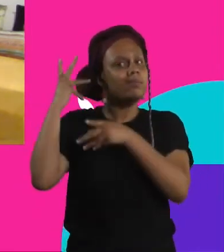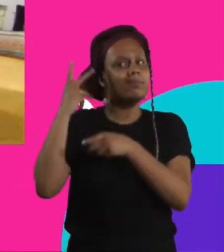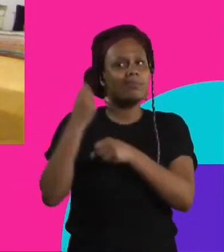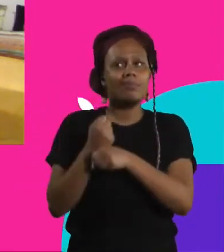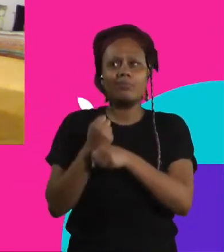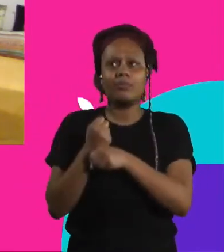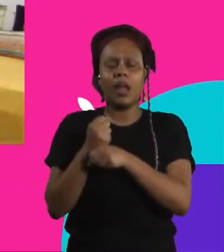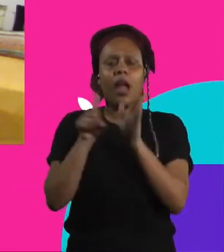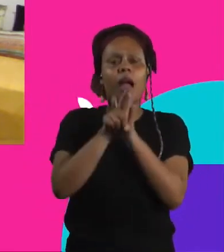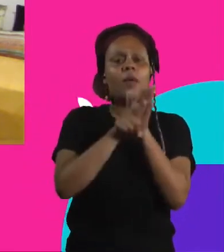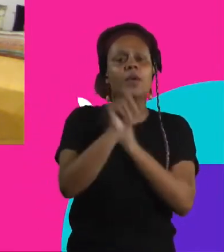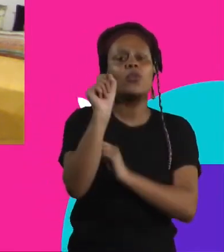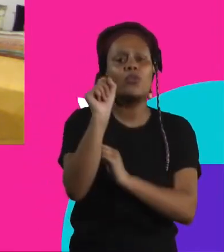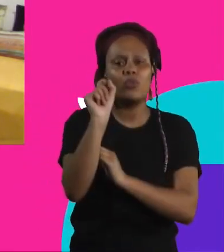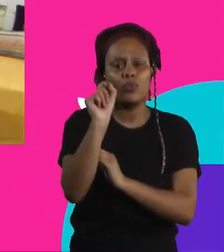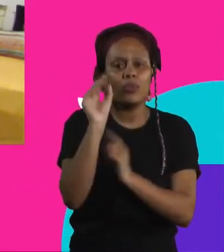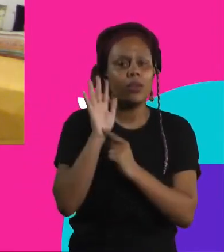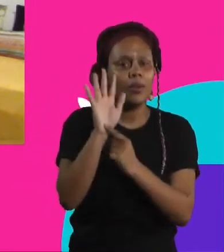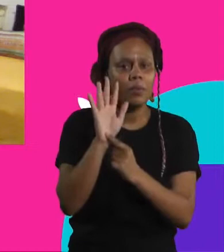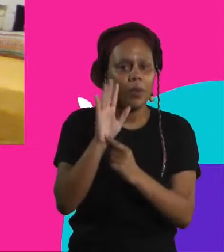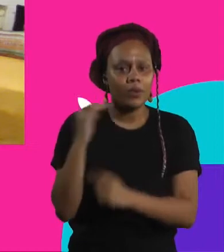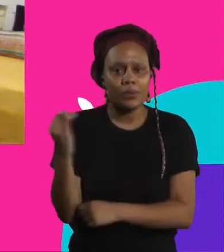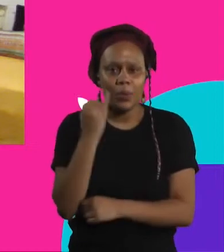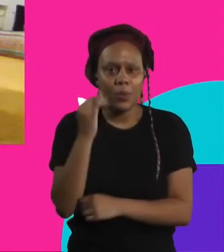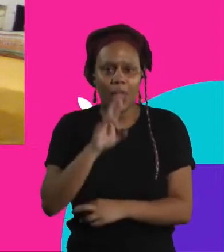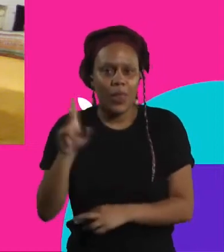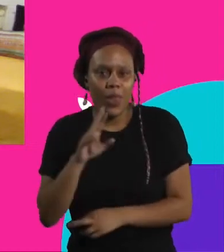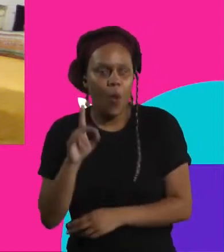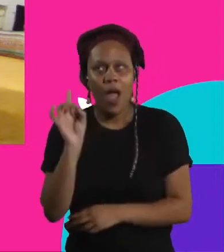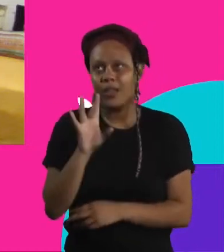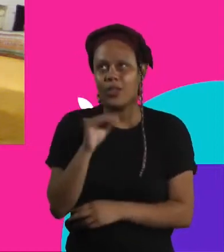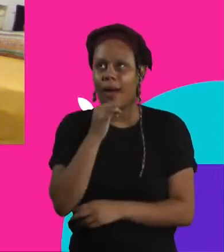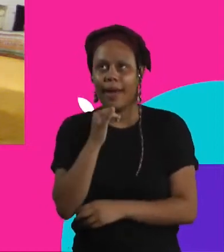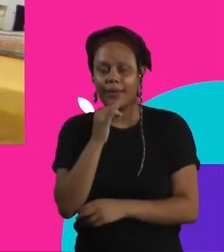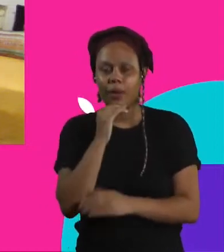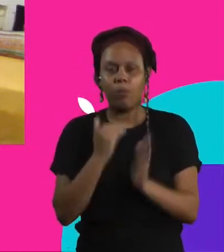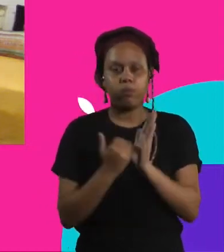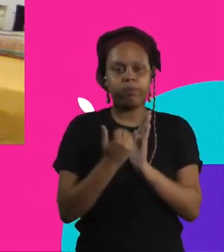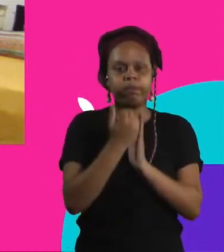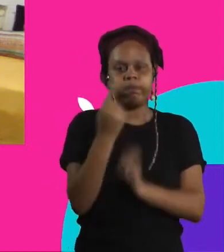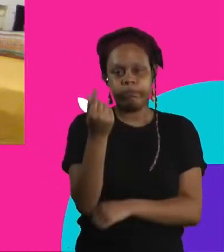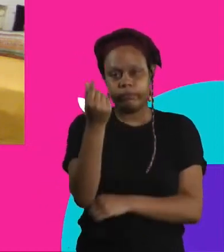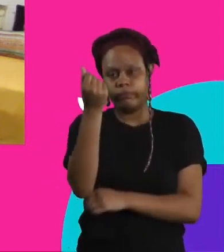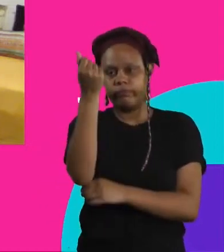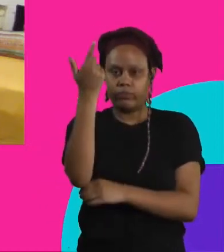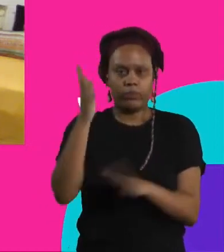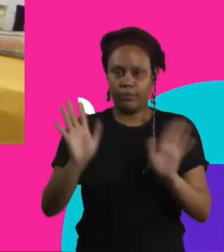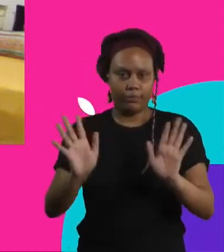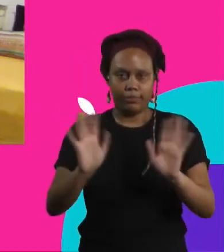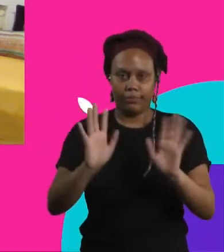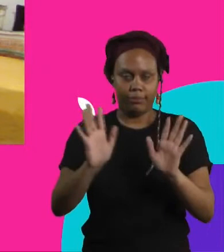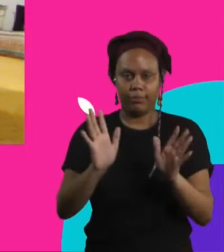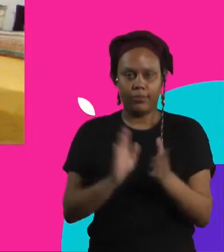as pesquisas mostram que não é só que é importante, que dá renda, rende mais, você aumenta a perspectiva,